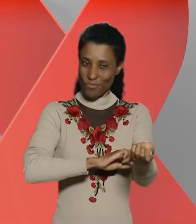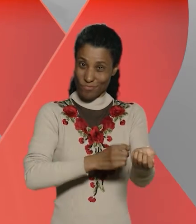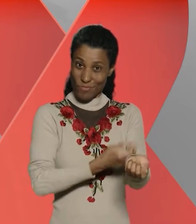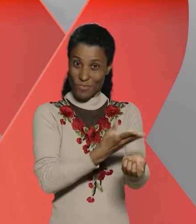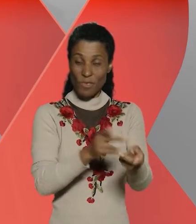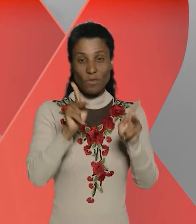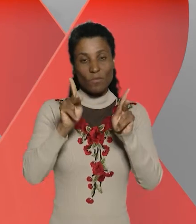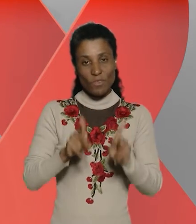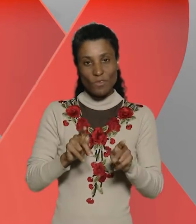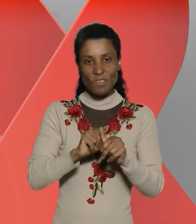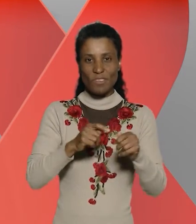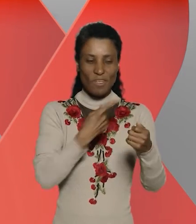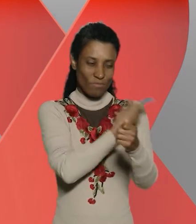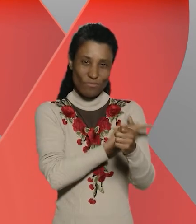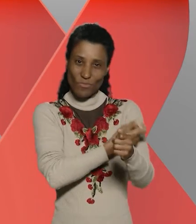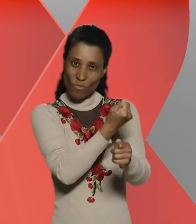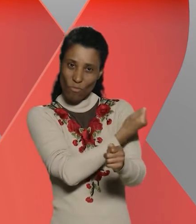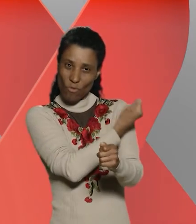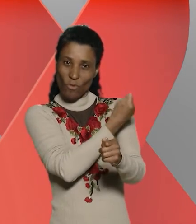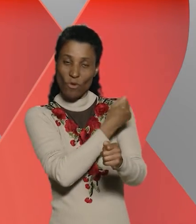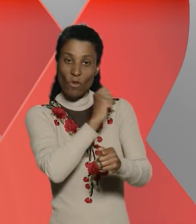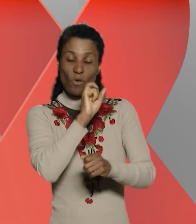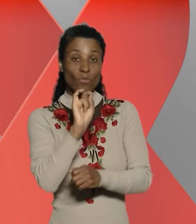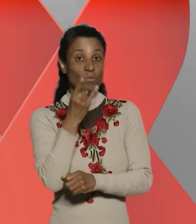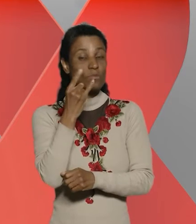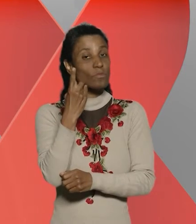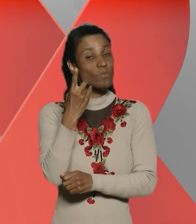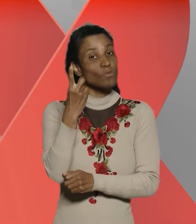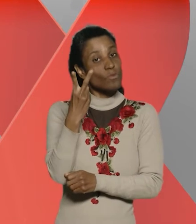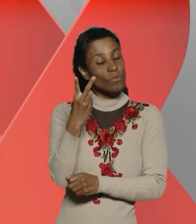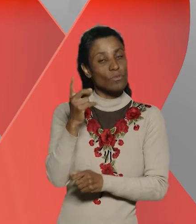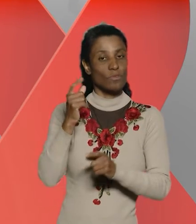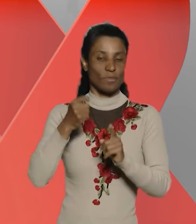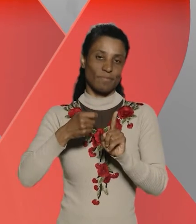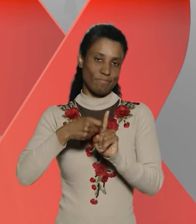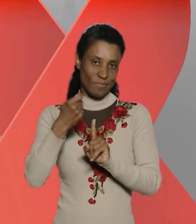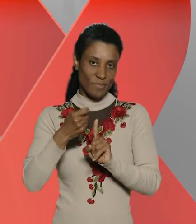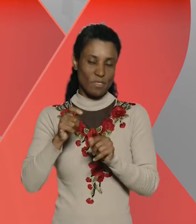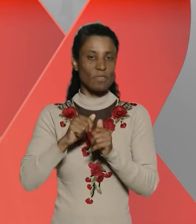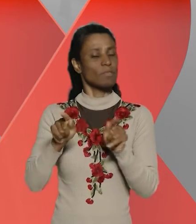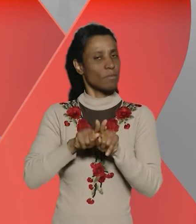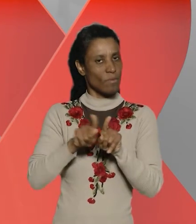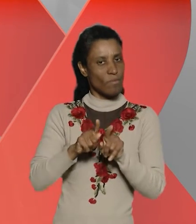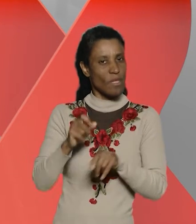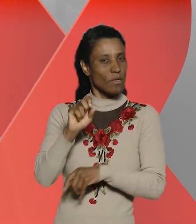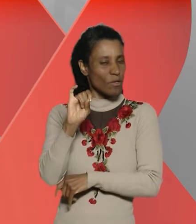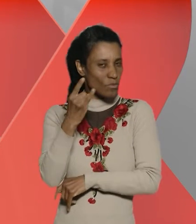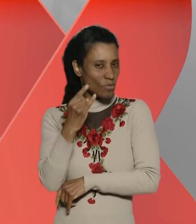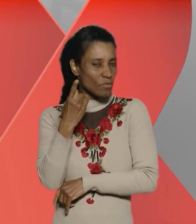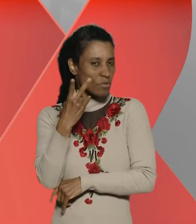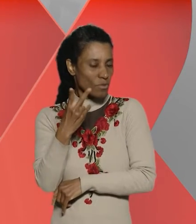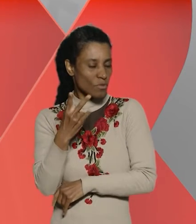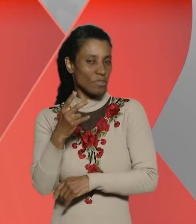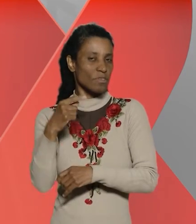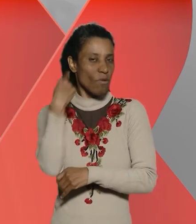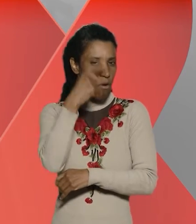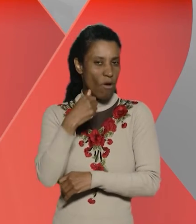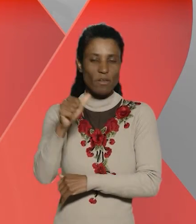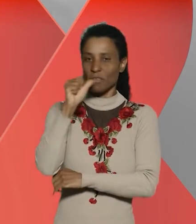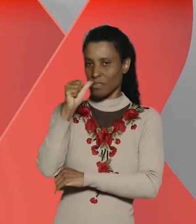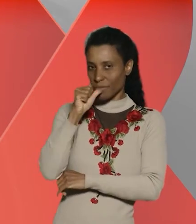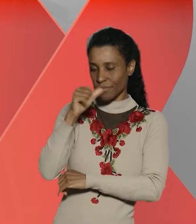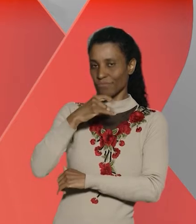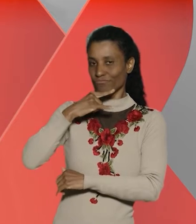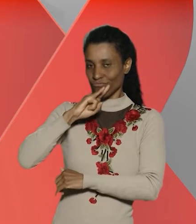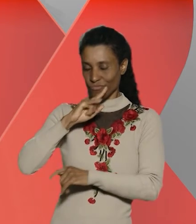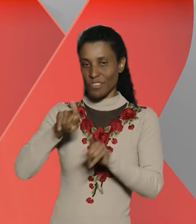pessoas que fizeram tatuagem nos últimos 12 meses, que consumiram álcool nas últimas 12 horas, mulheres grávidas e